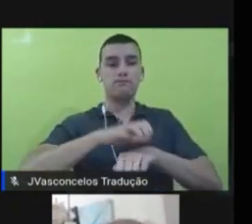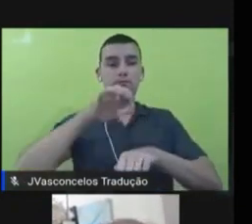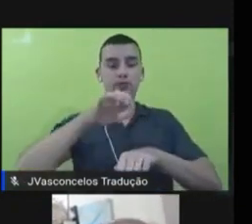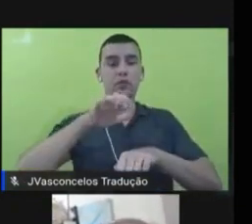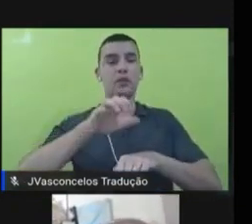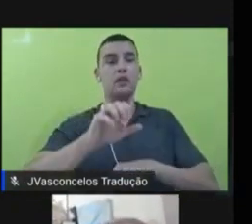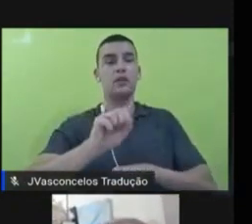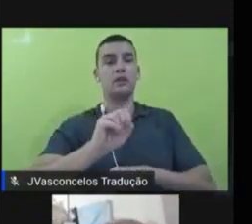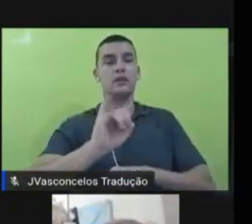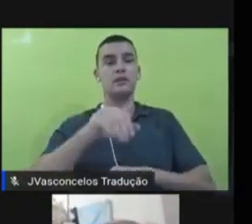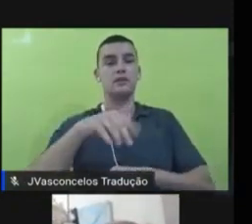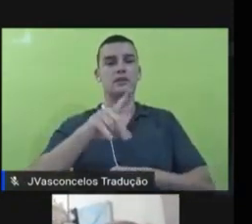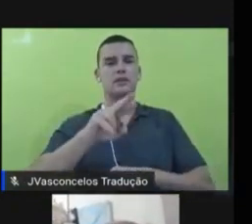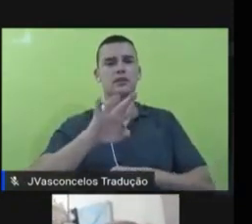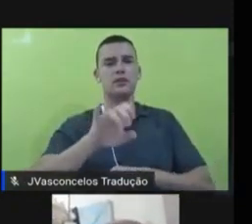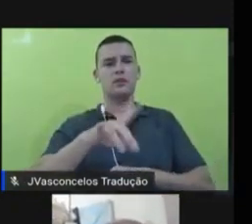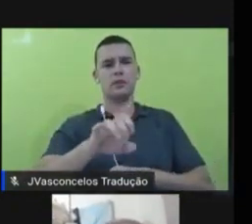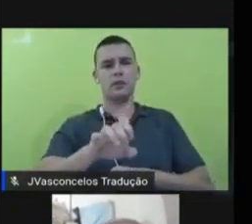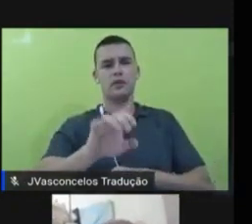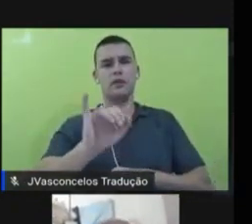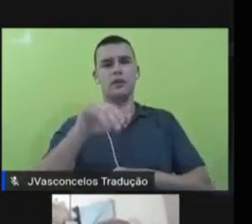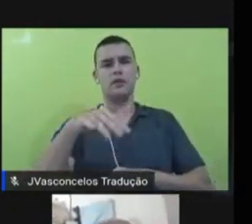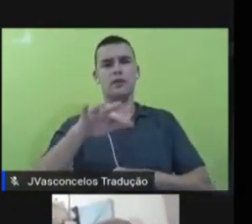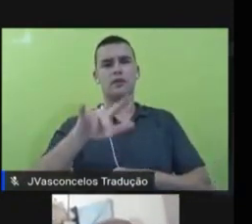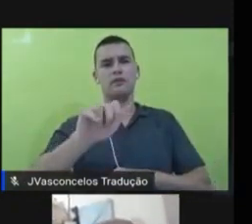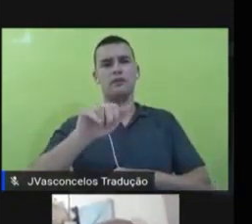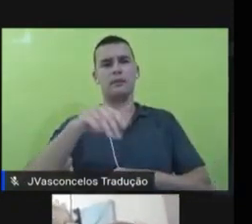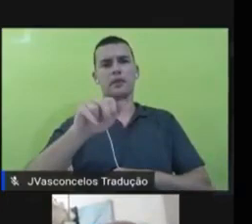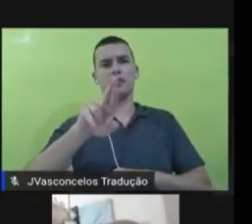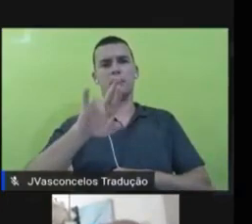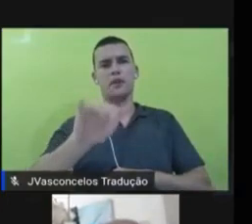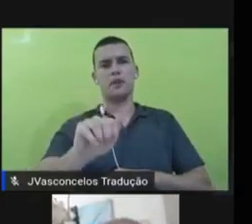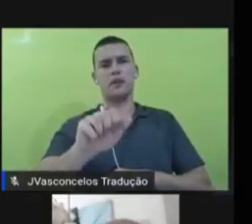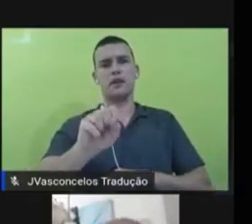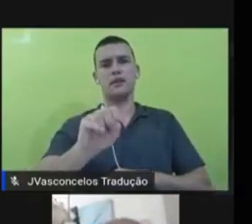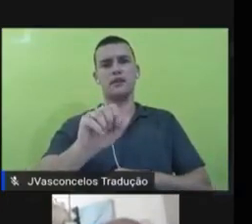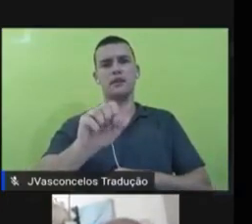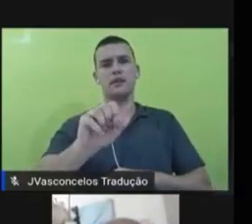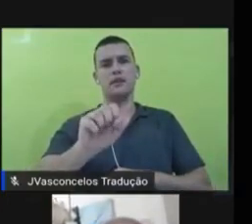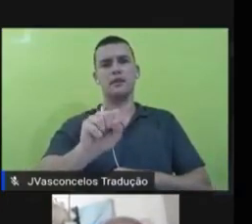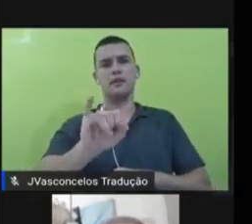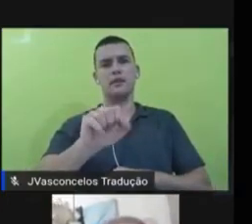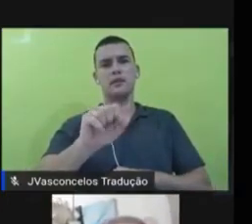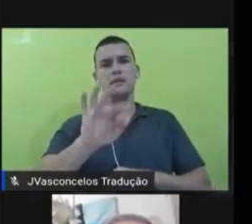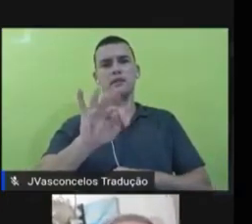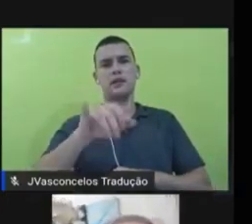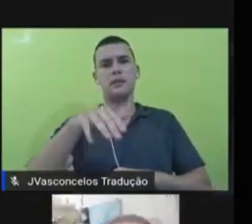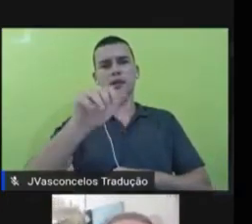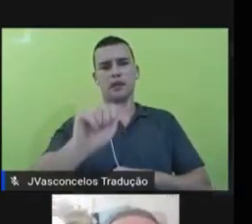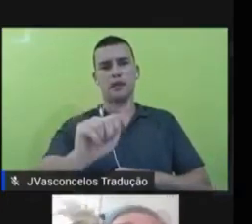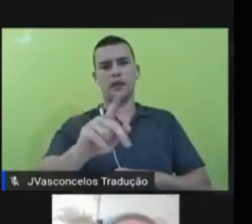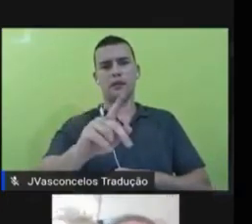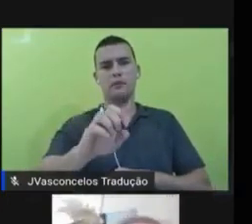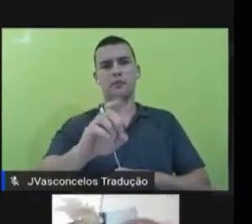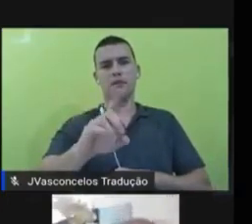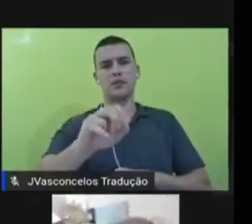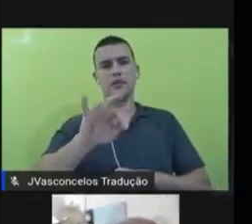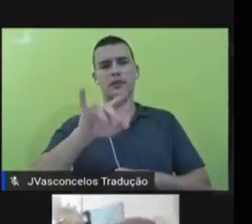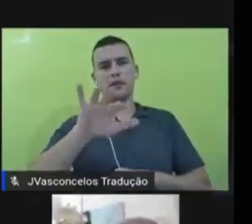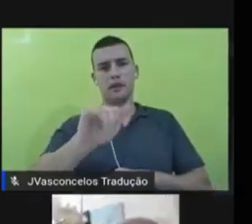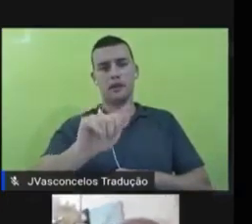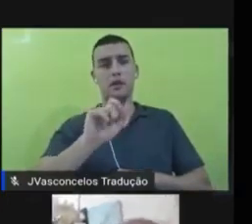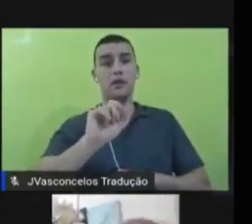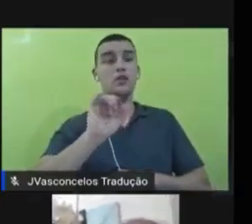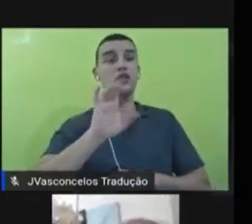pediátrica. Ainda são 600 casos relatados no mundo, mas já temos alguns casos